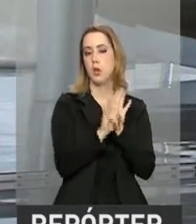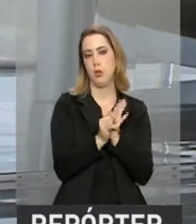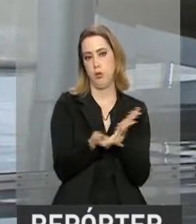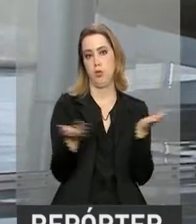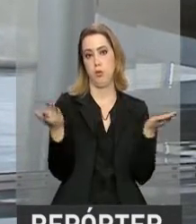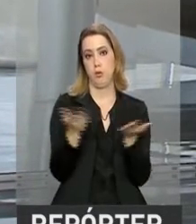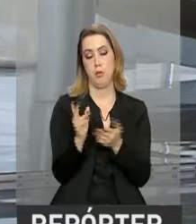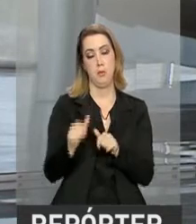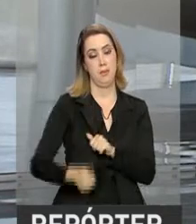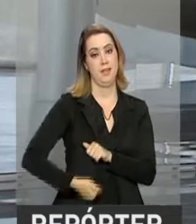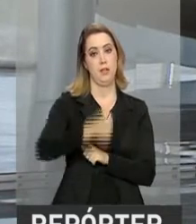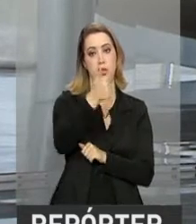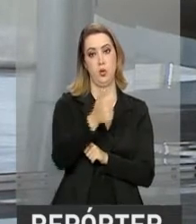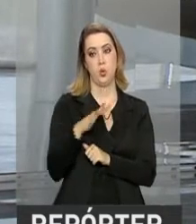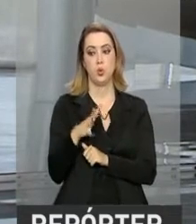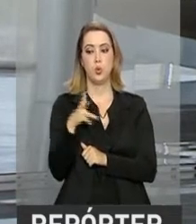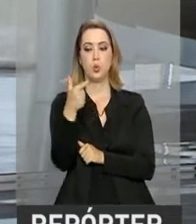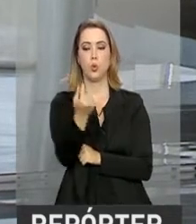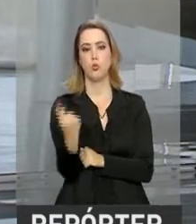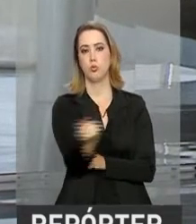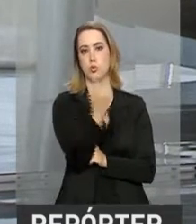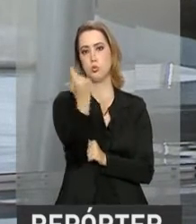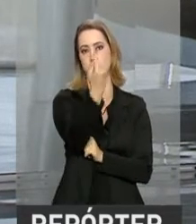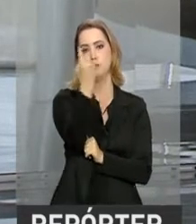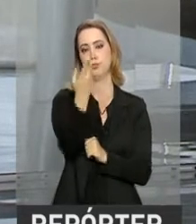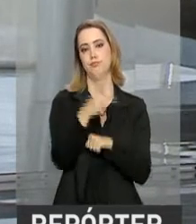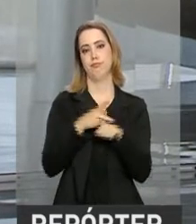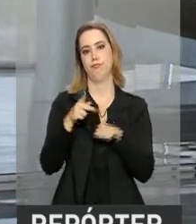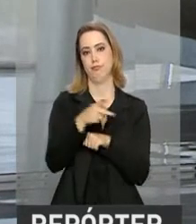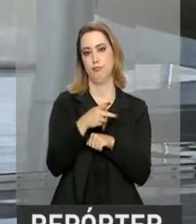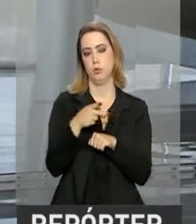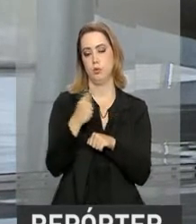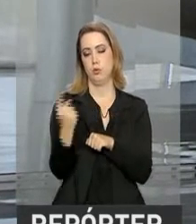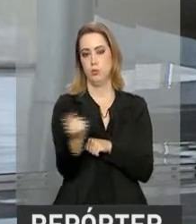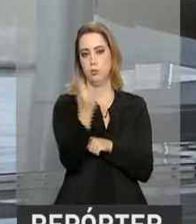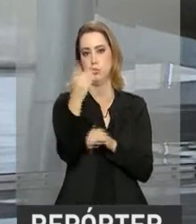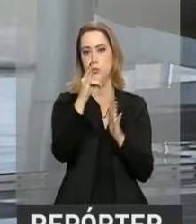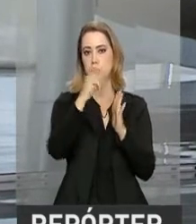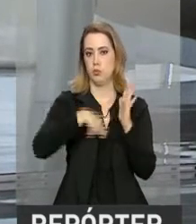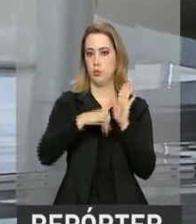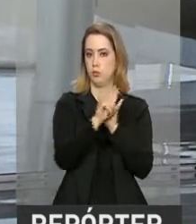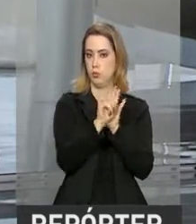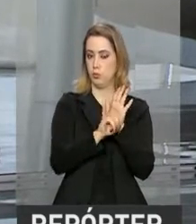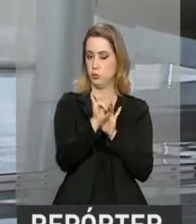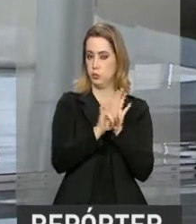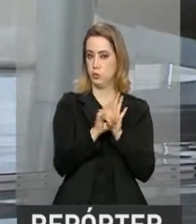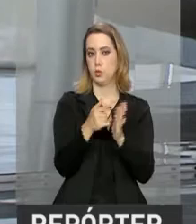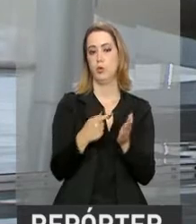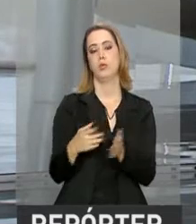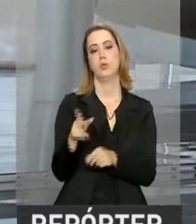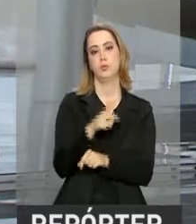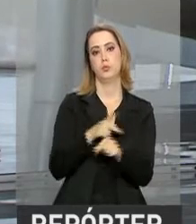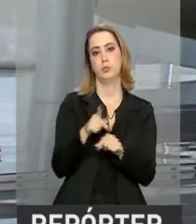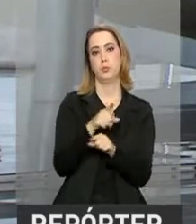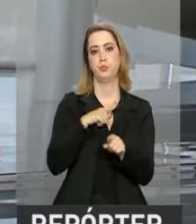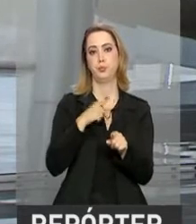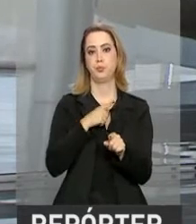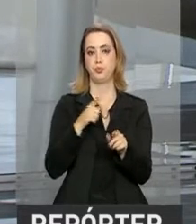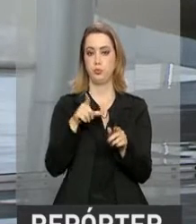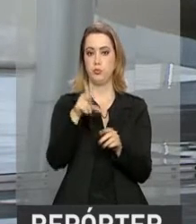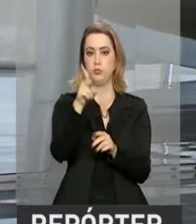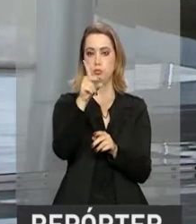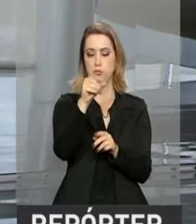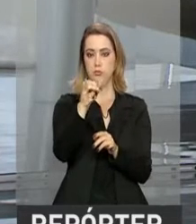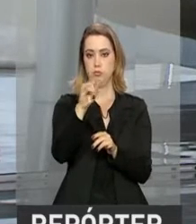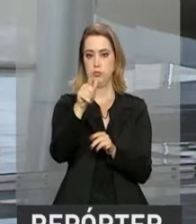como o Bolsa Família e benefícios da Previdência Social. A digitalização dos serviços públicos é uma forma do